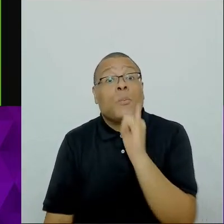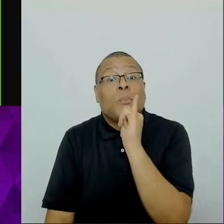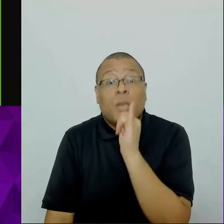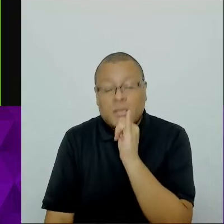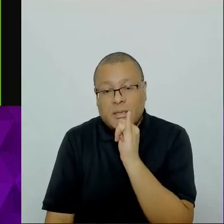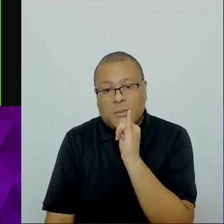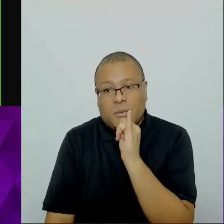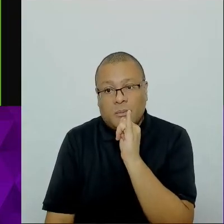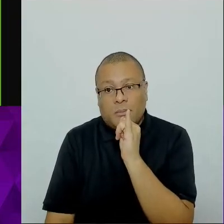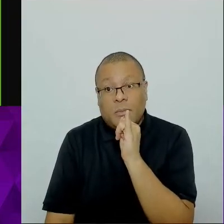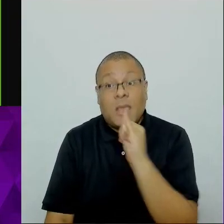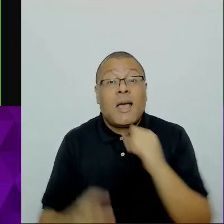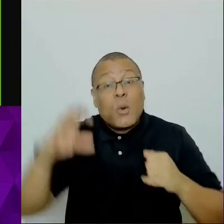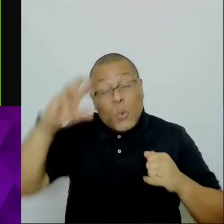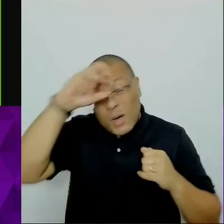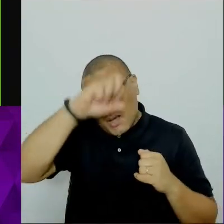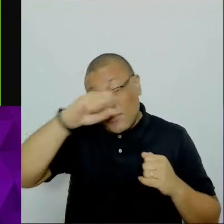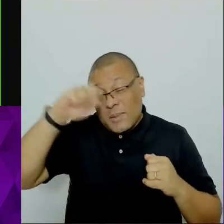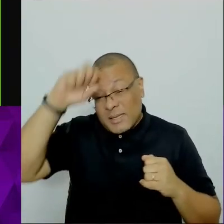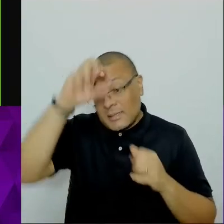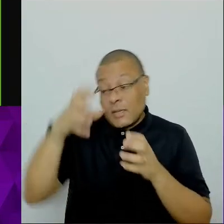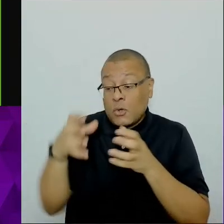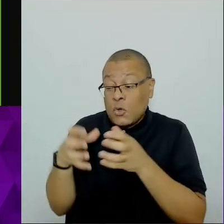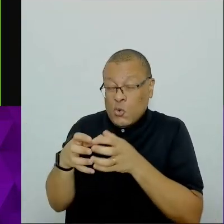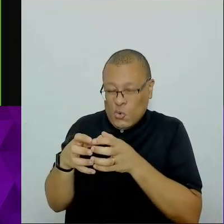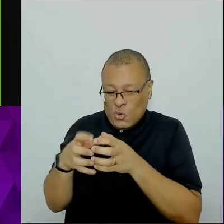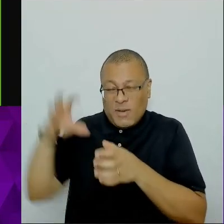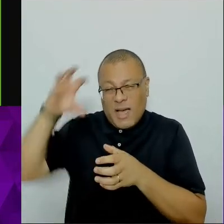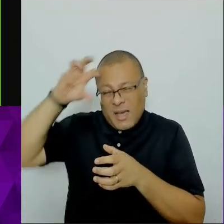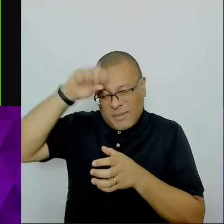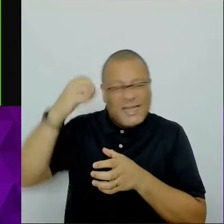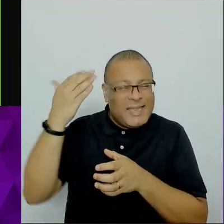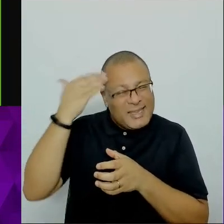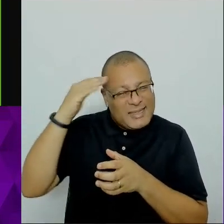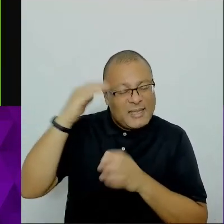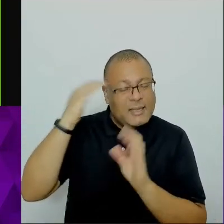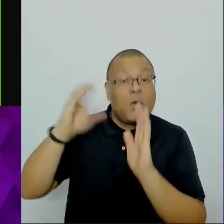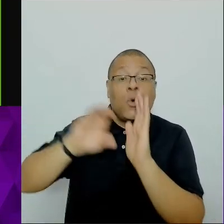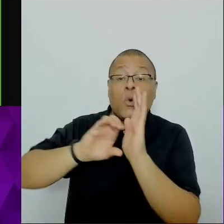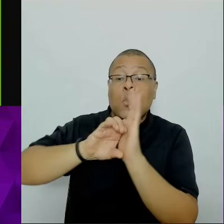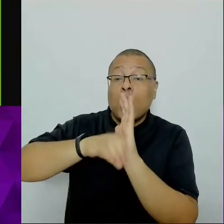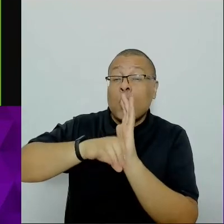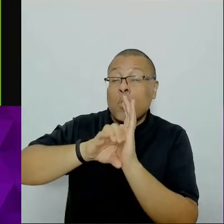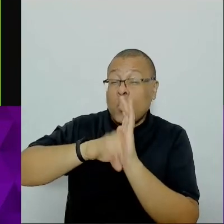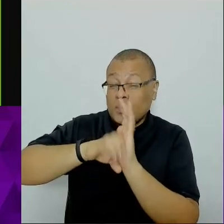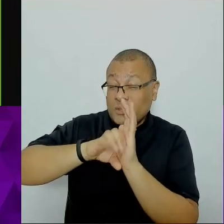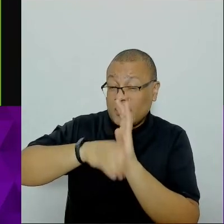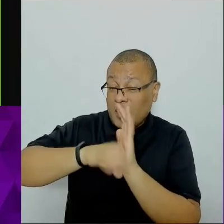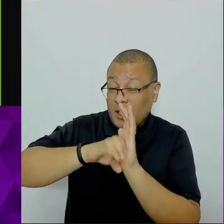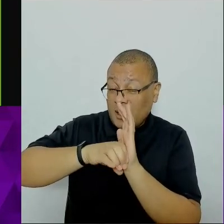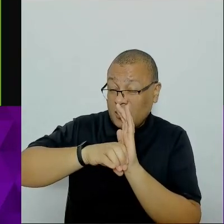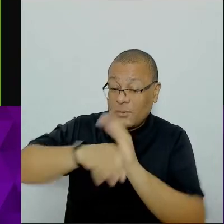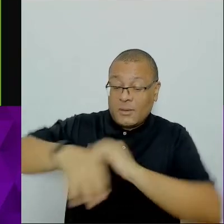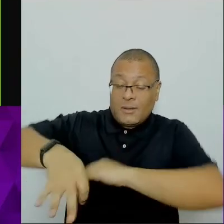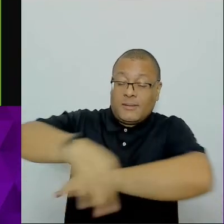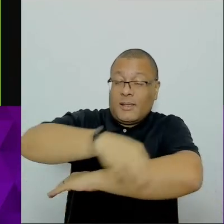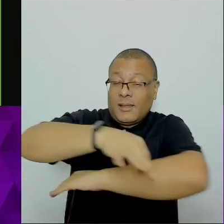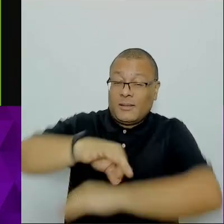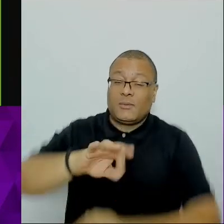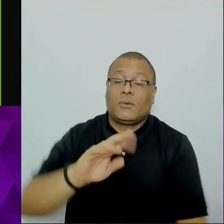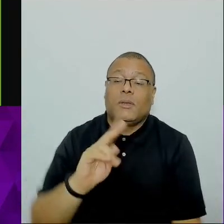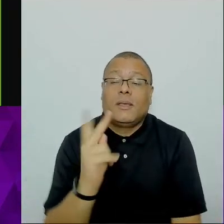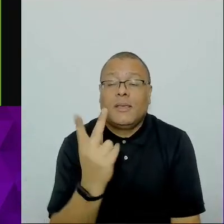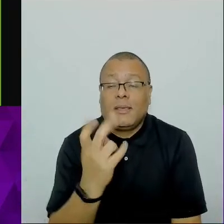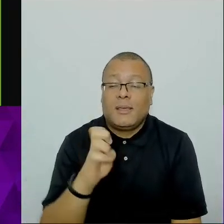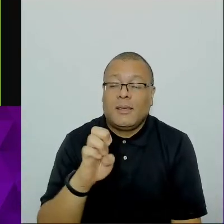relação à curva de aprendizado do time, ele entender os conceitos da arquitetura hexagonal para